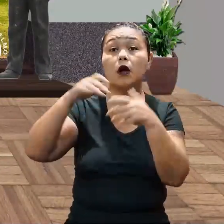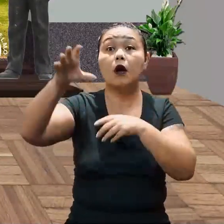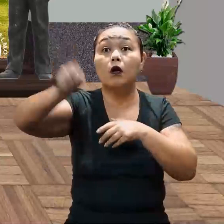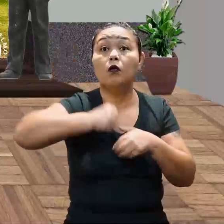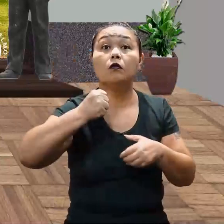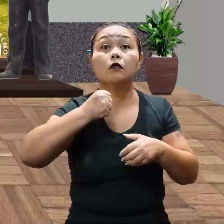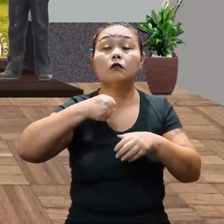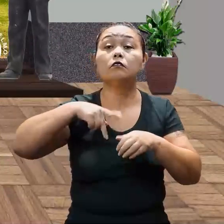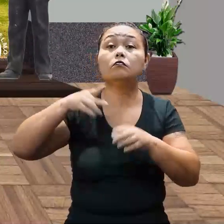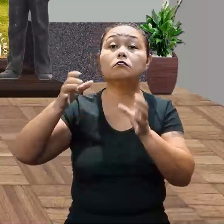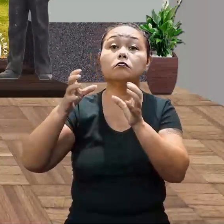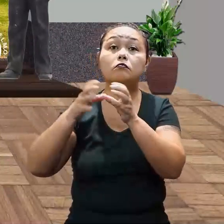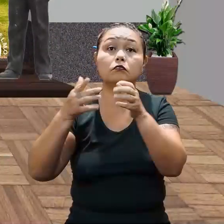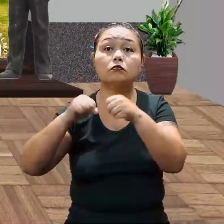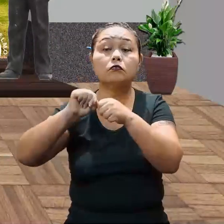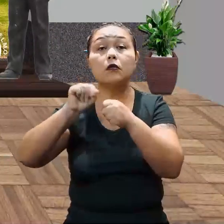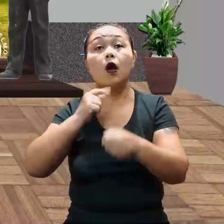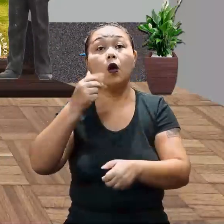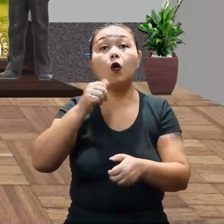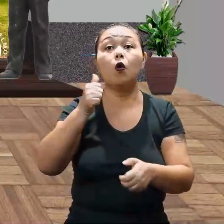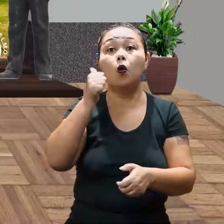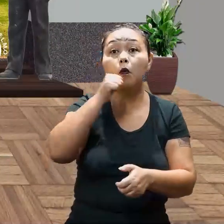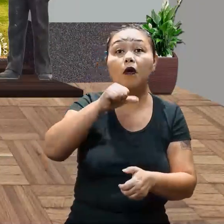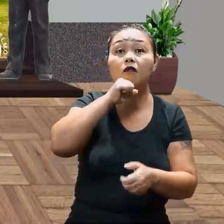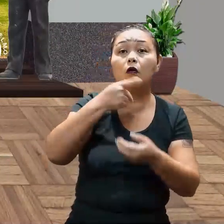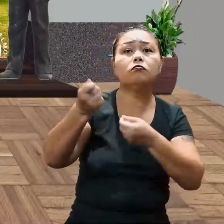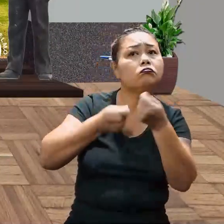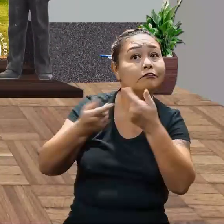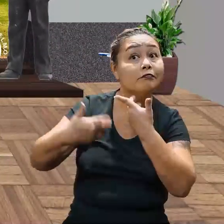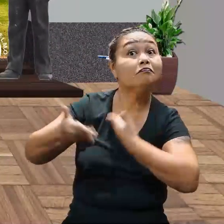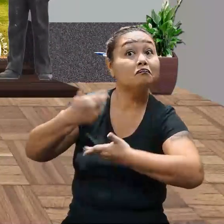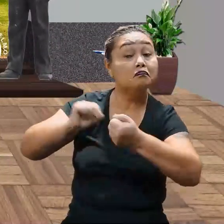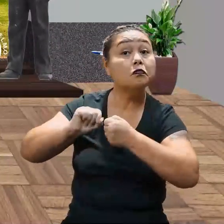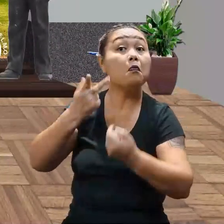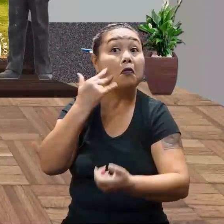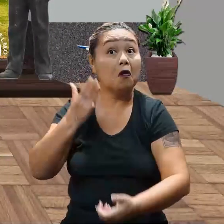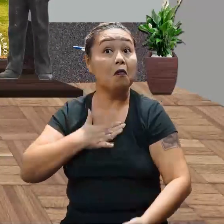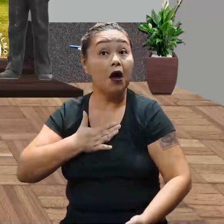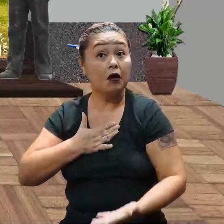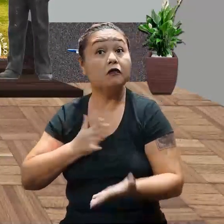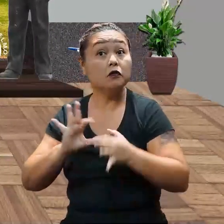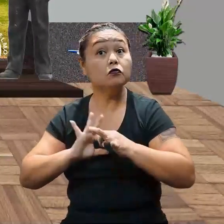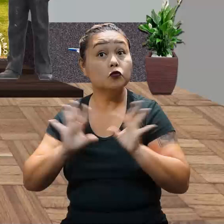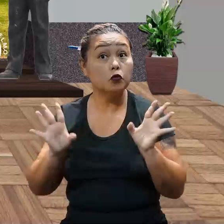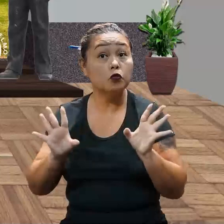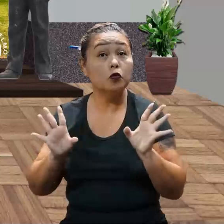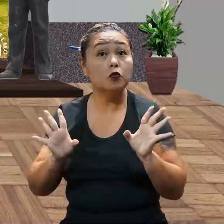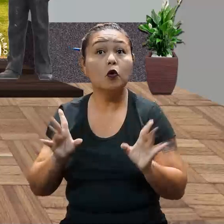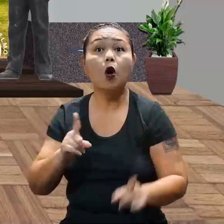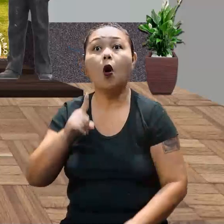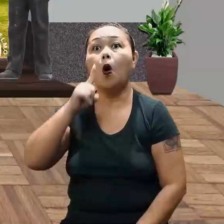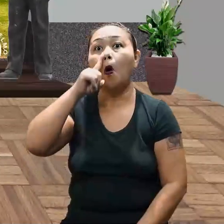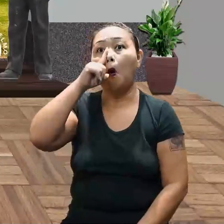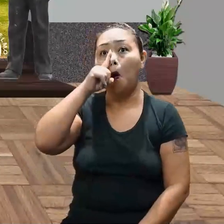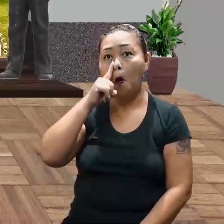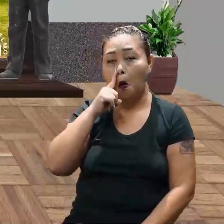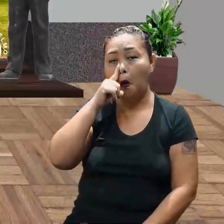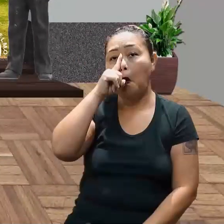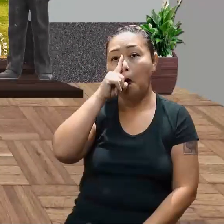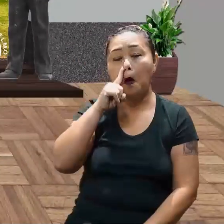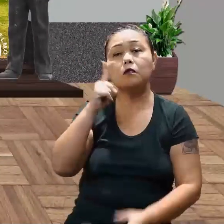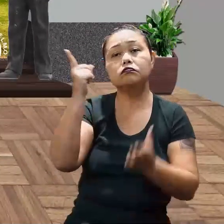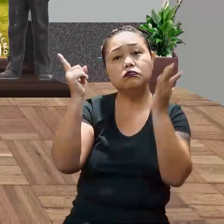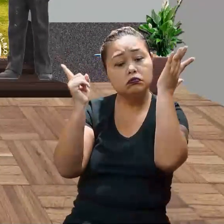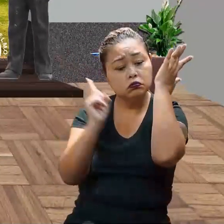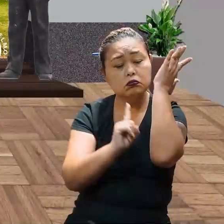sequestrado por uma tribo, depois minha avó foi lá, negociou, e o meu pai foi solto. Olha o perigo que era também para os